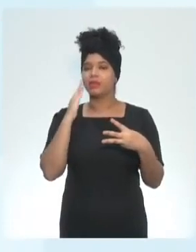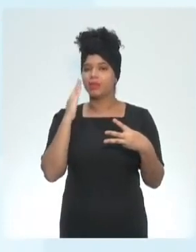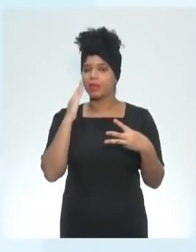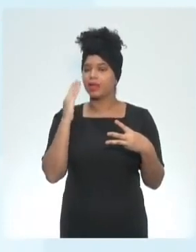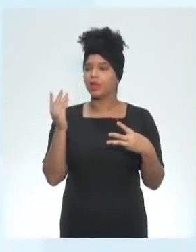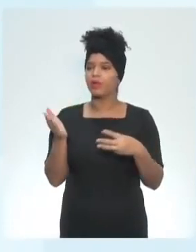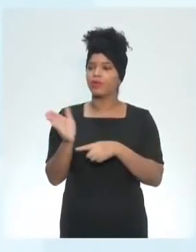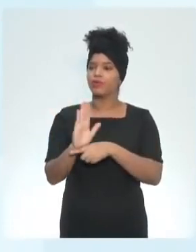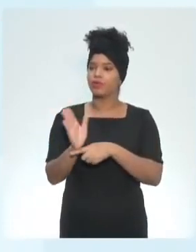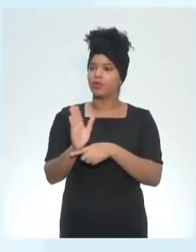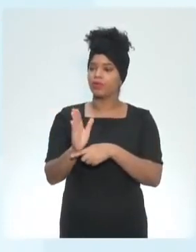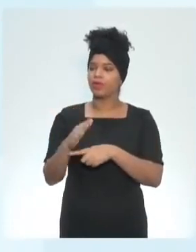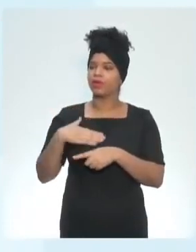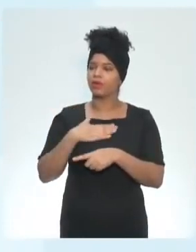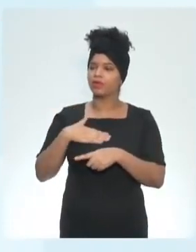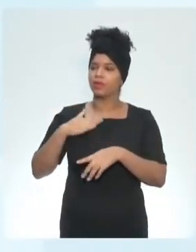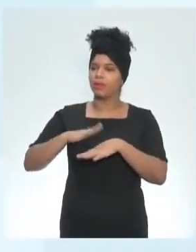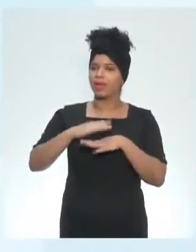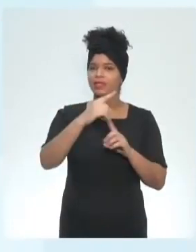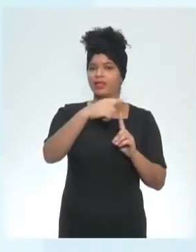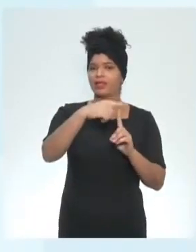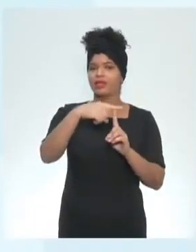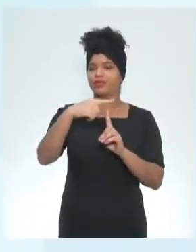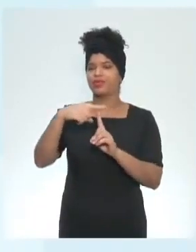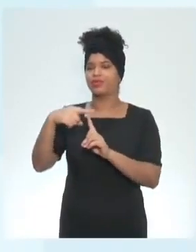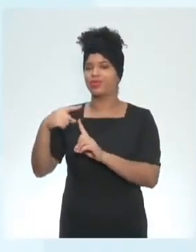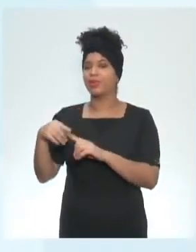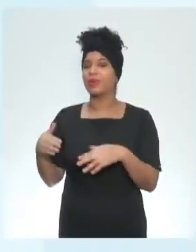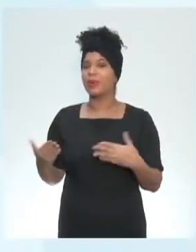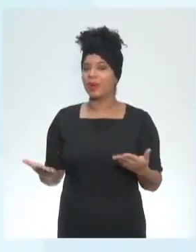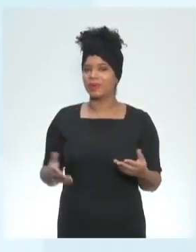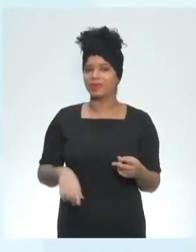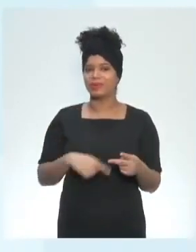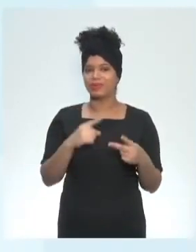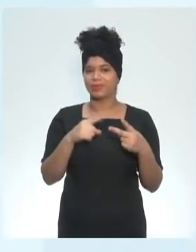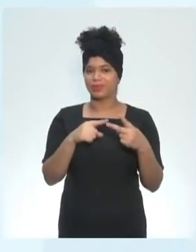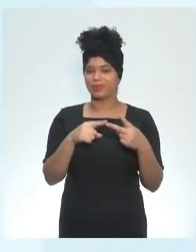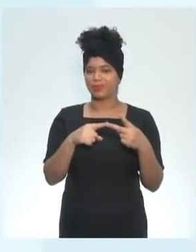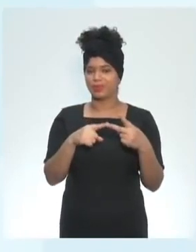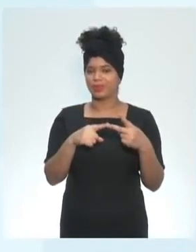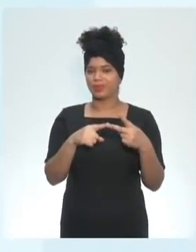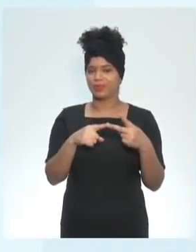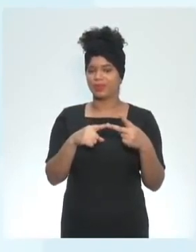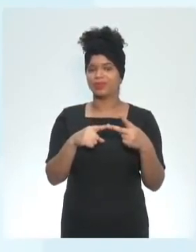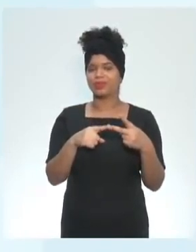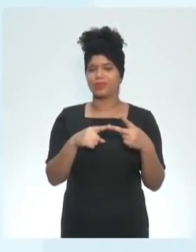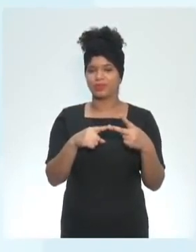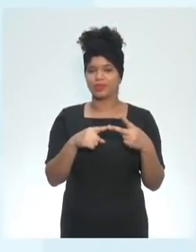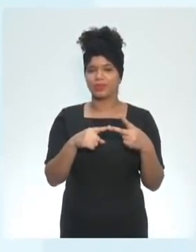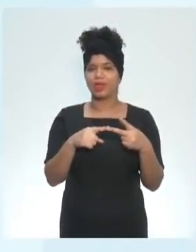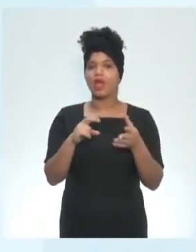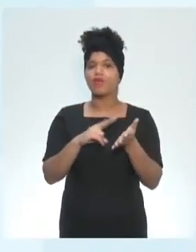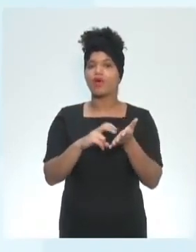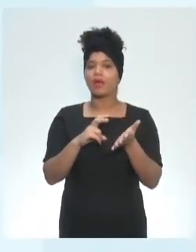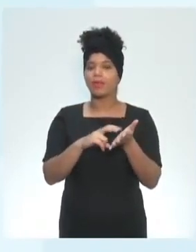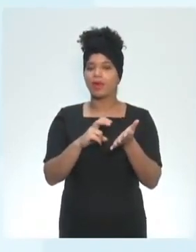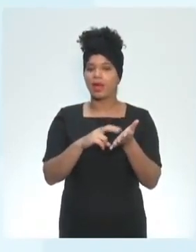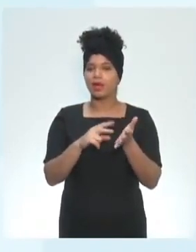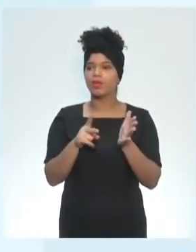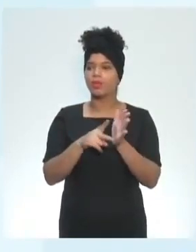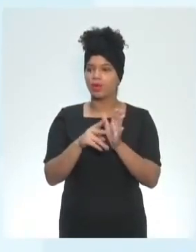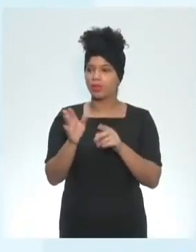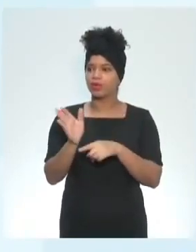falar sobre os tipos favoritos de filmes Xena Corvo que abriu related to the movie Industry